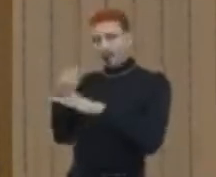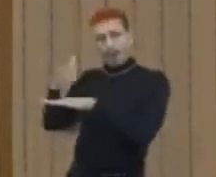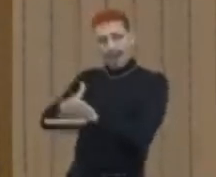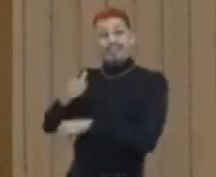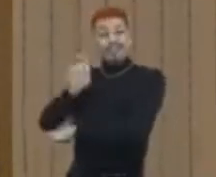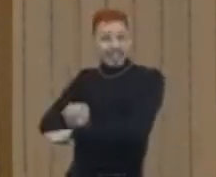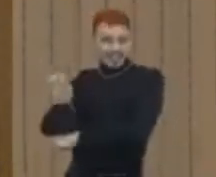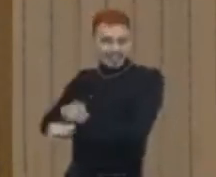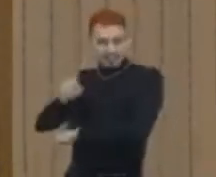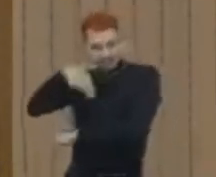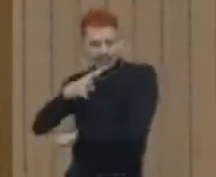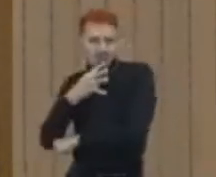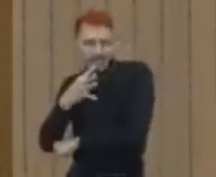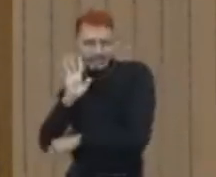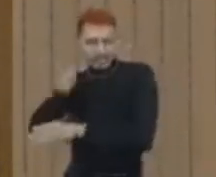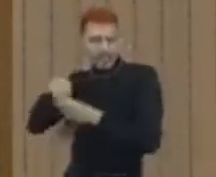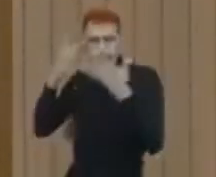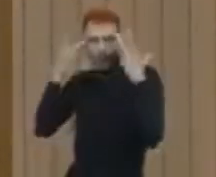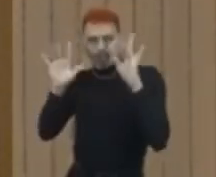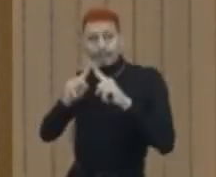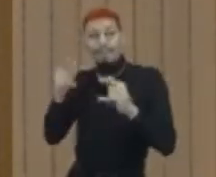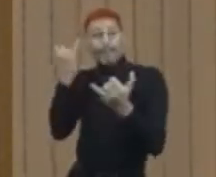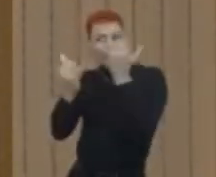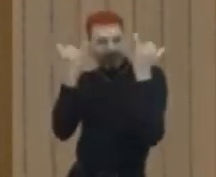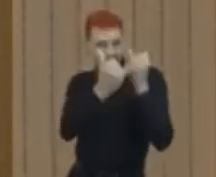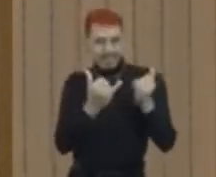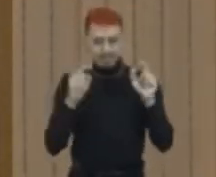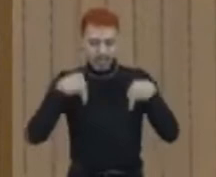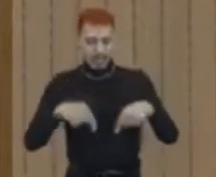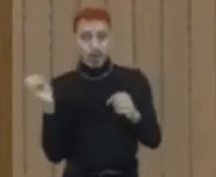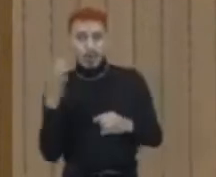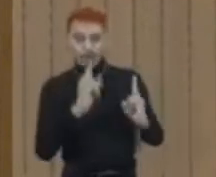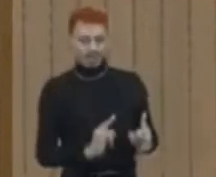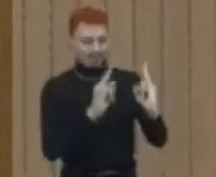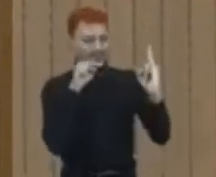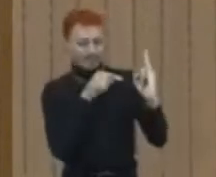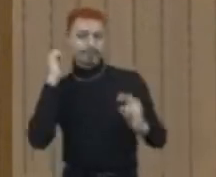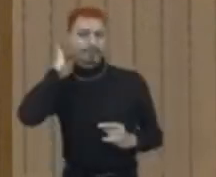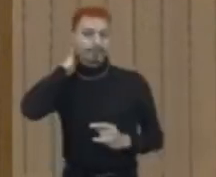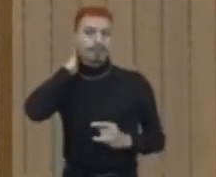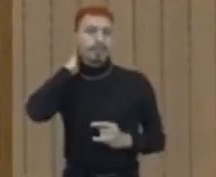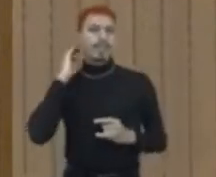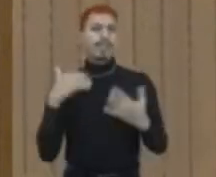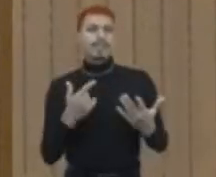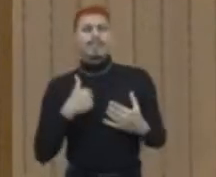sei se vocês conhecem a estrutura do prédio anterior, é muito semelhante. E isso me remeteu